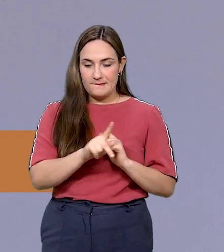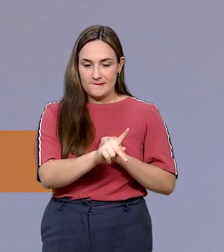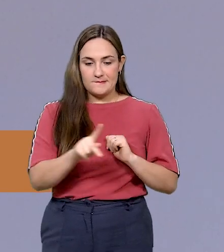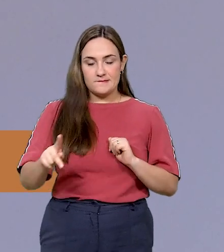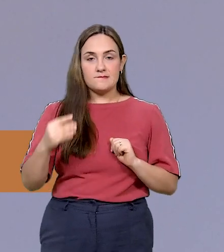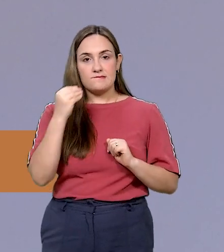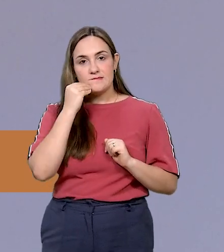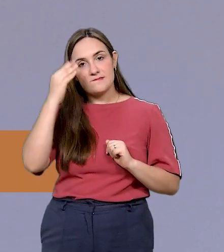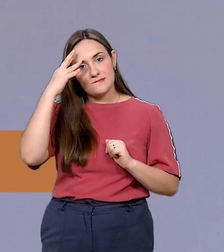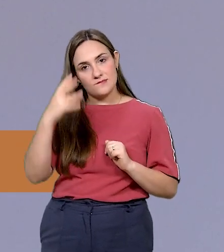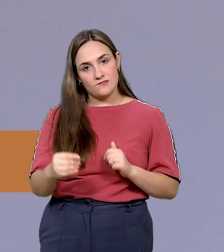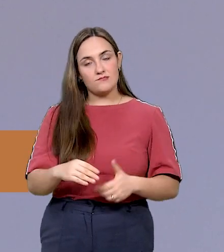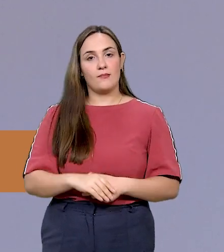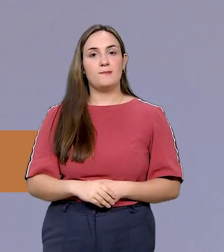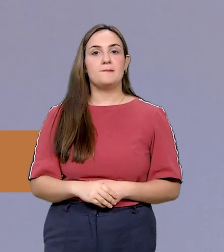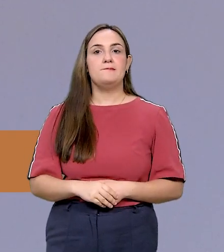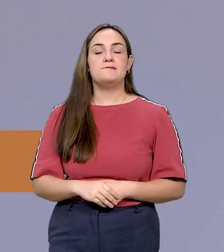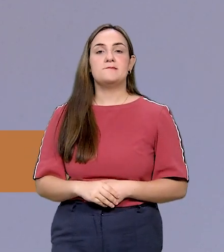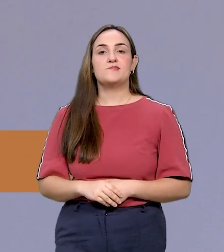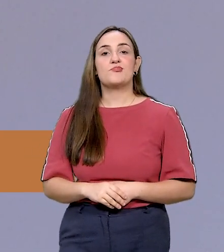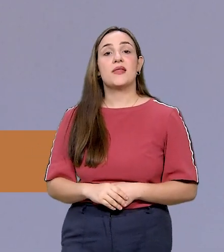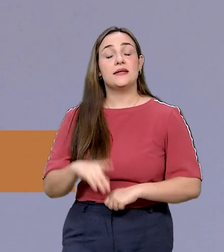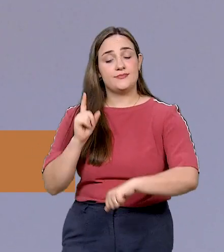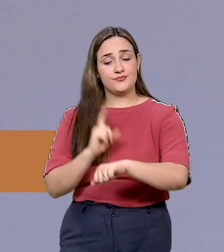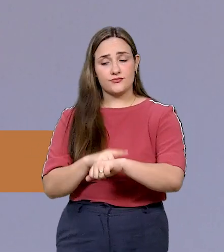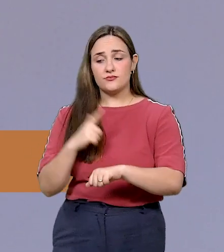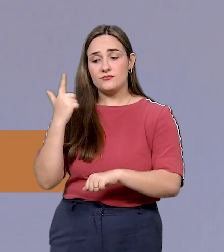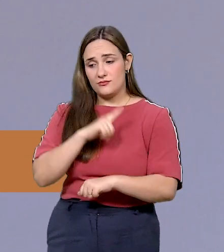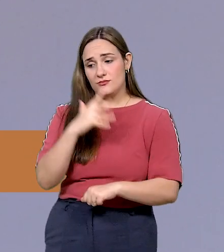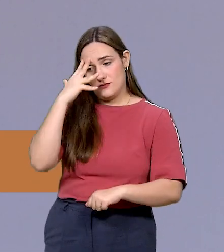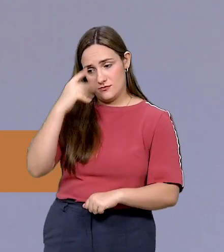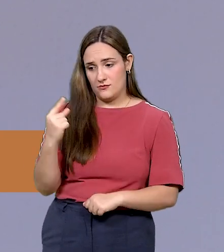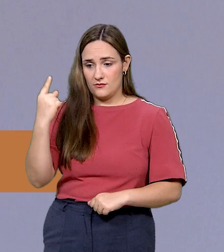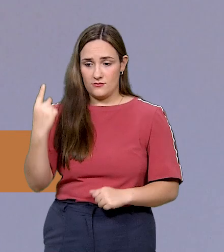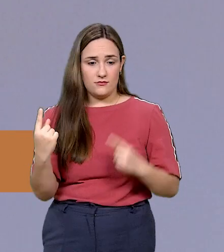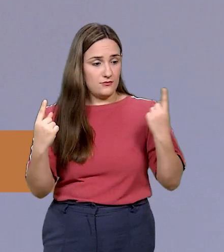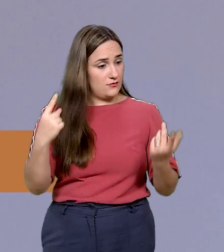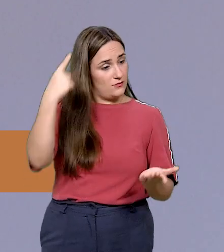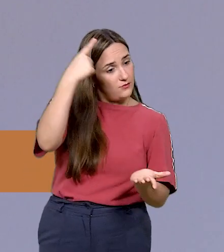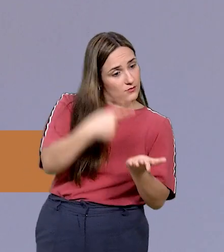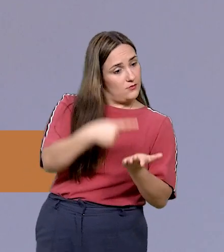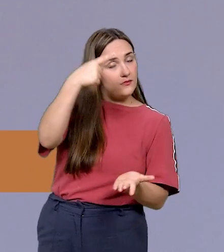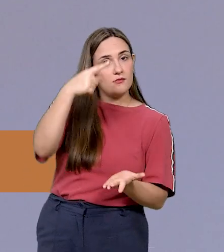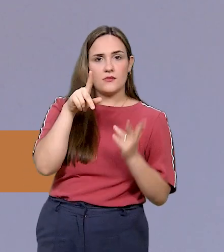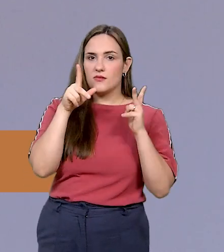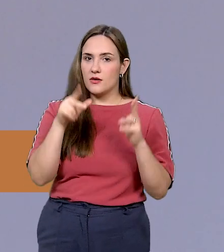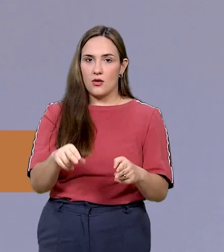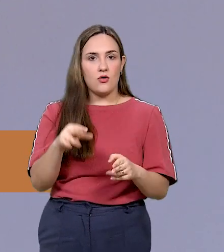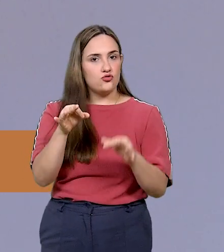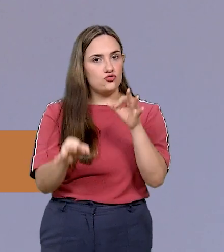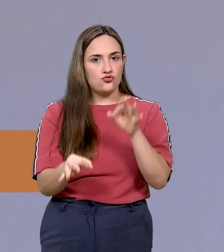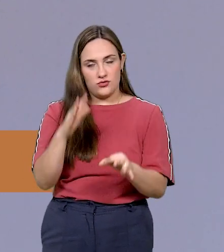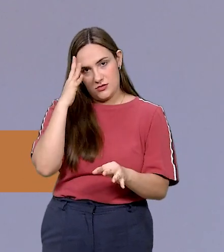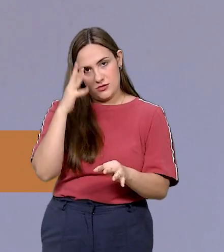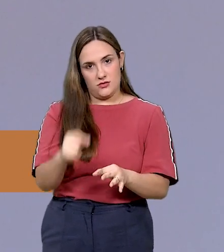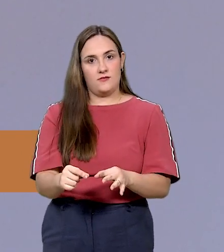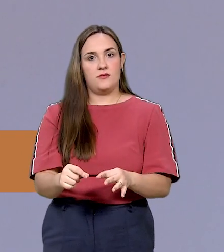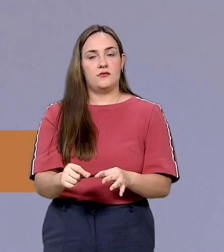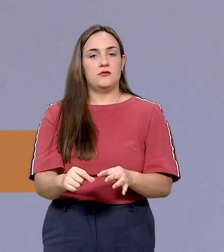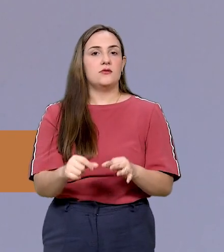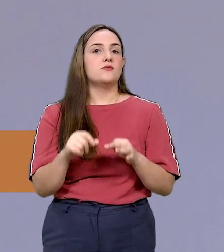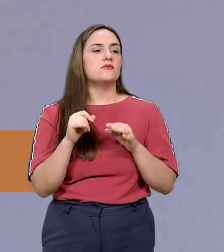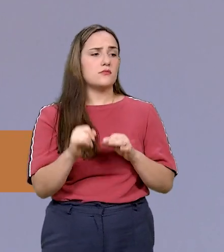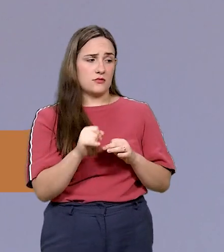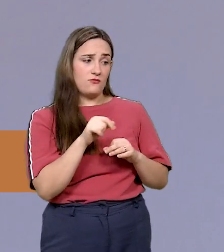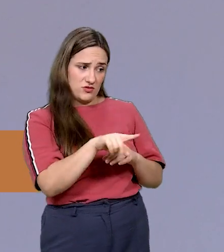de conciliação. E aí, quando nós fazemos o acordo, esse acordo ele tem validade de um título que eu posso executar, caso